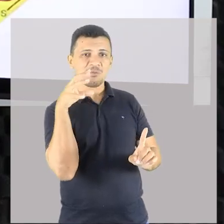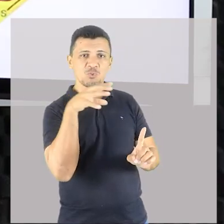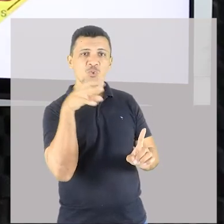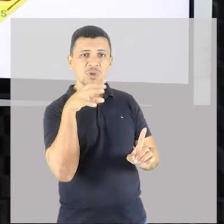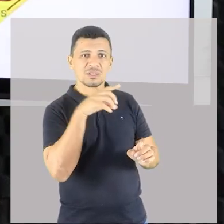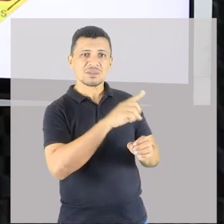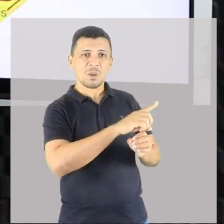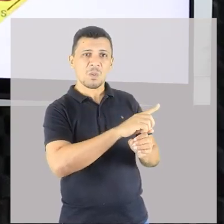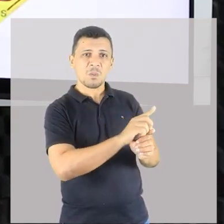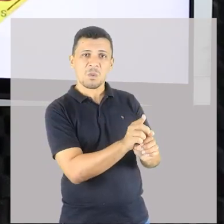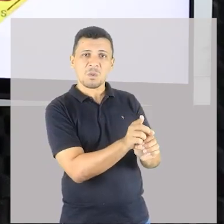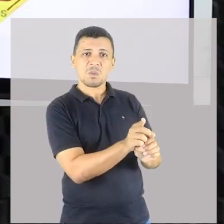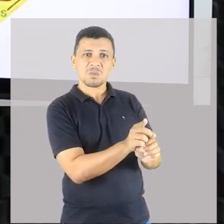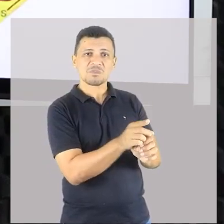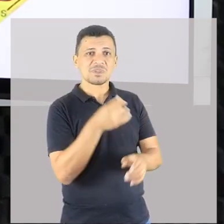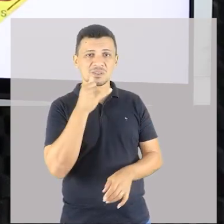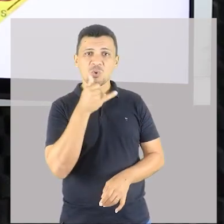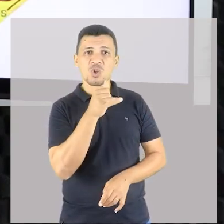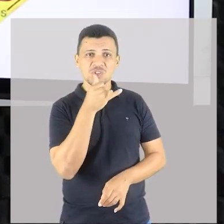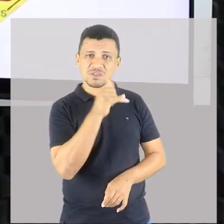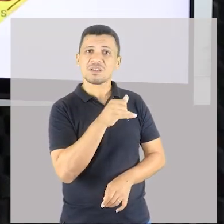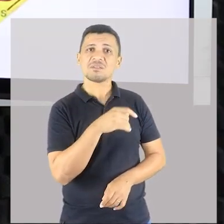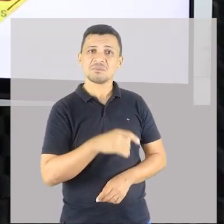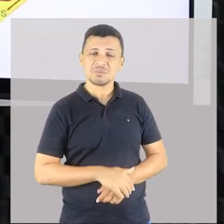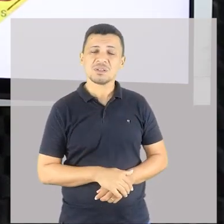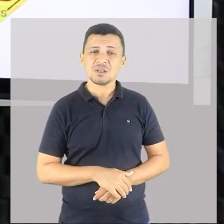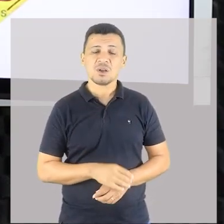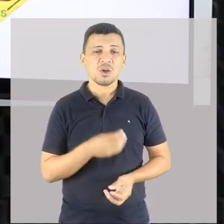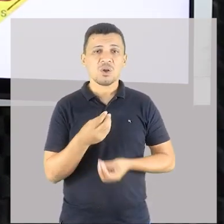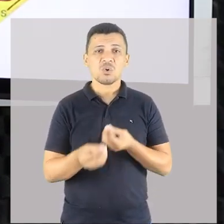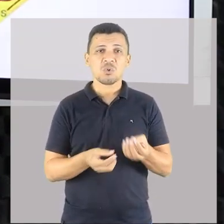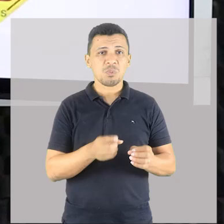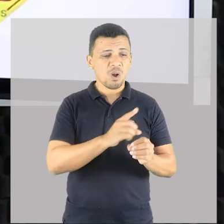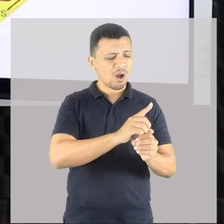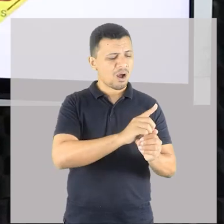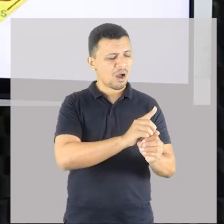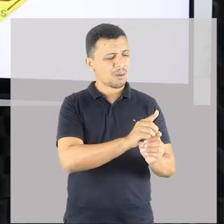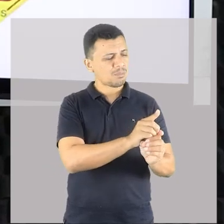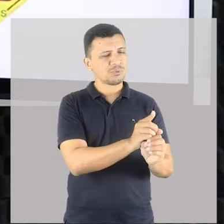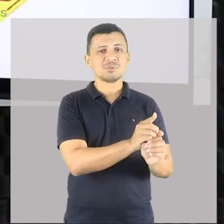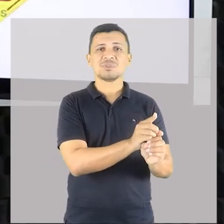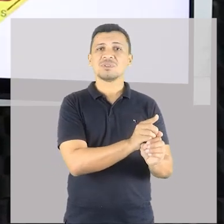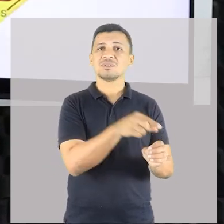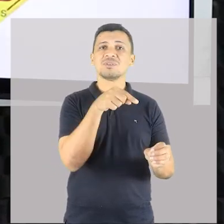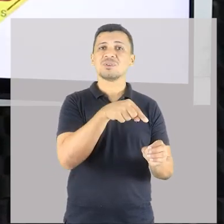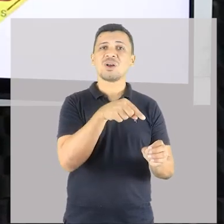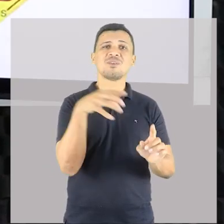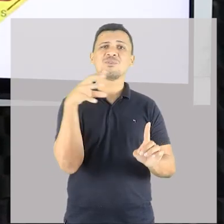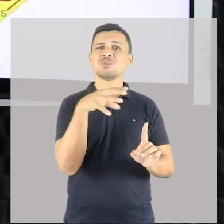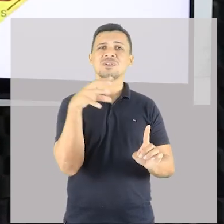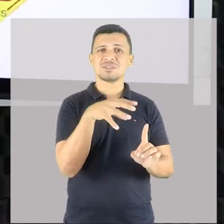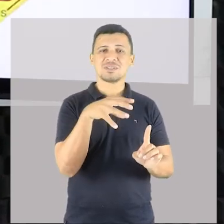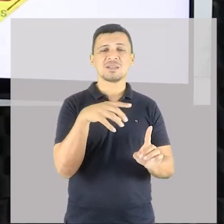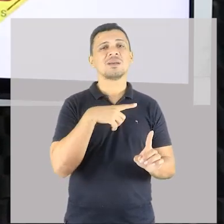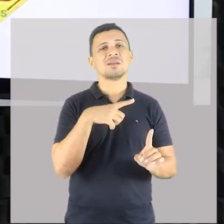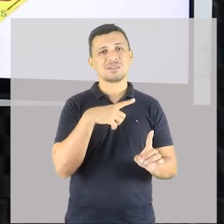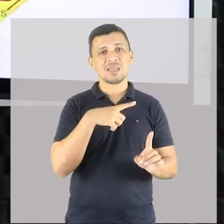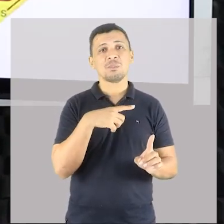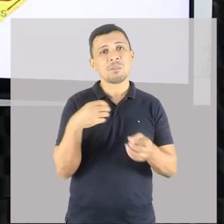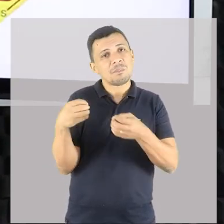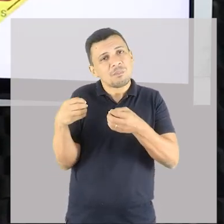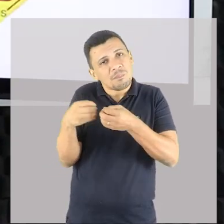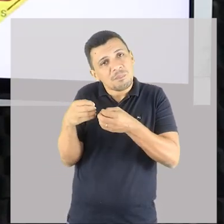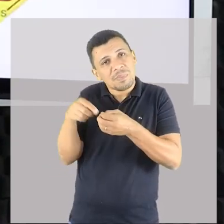interferência dessa corrente elétrica. Para uma bússola sofrer interferência, ela só sofre interferência à base de campo